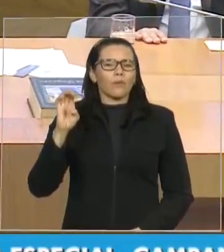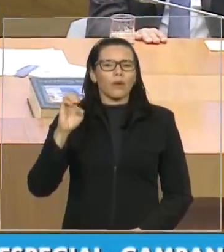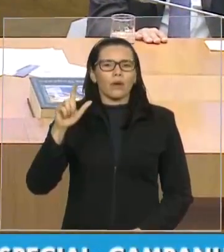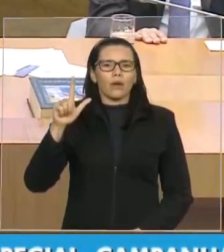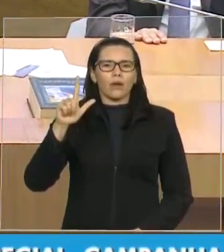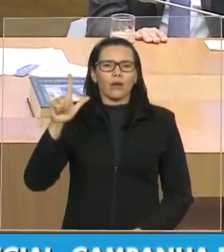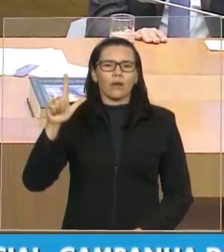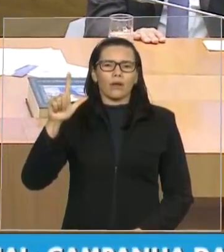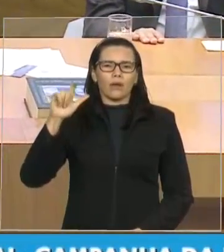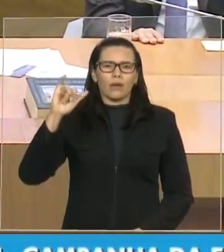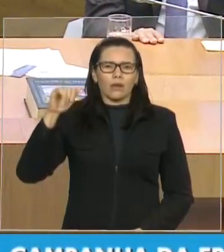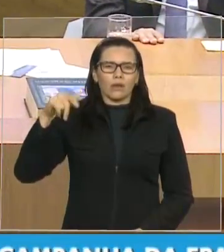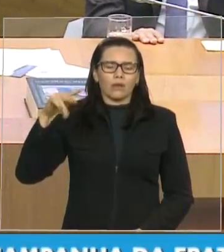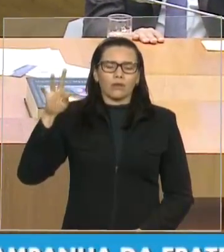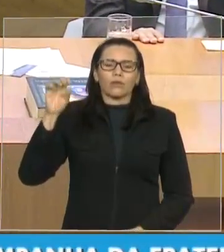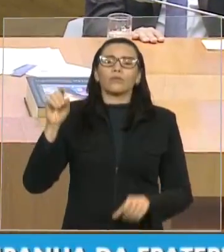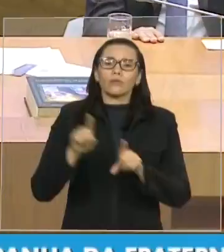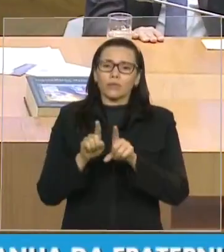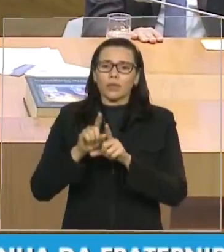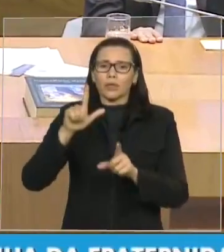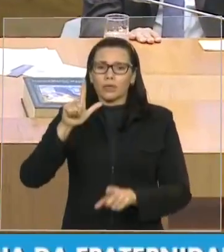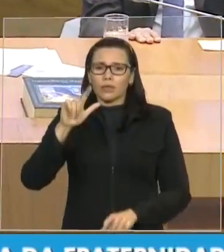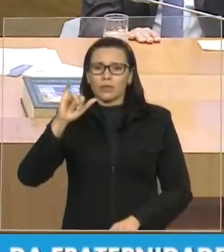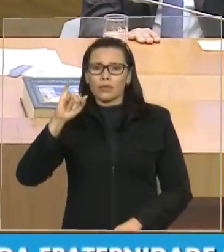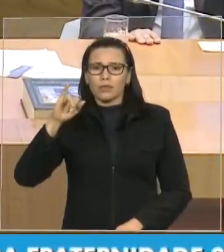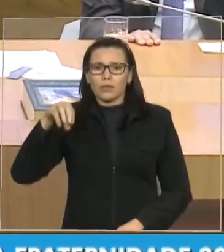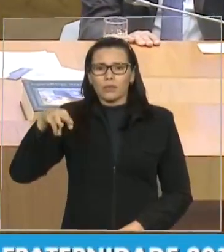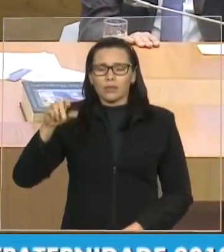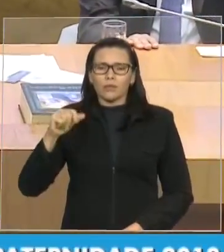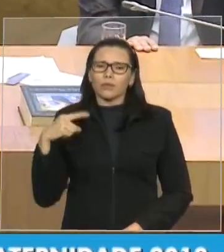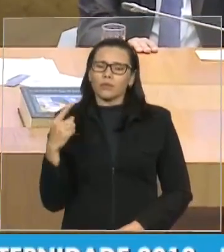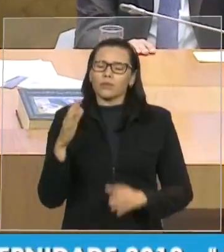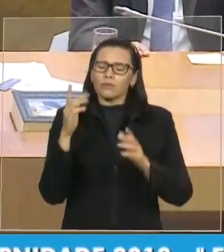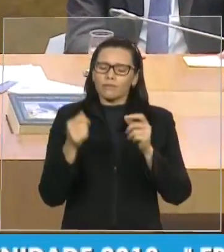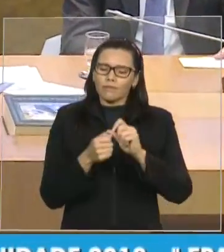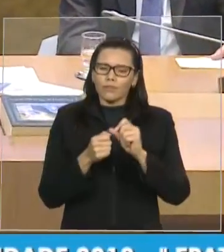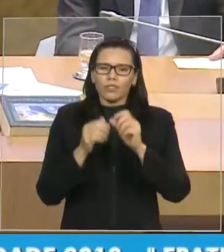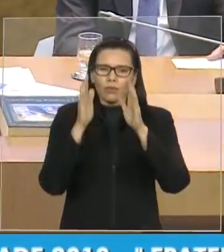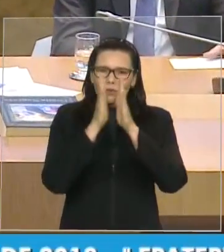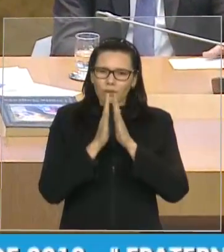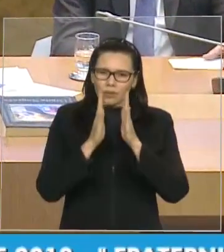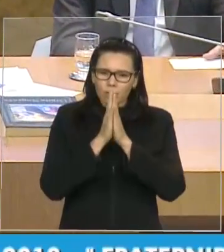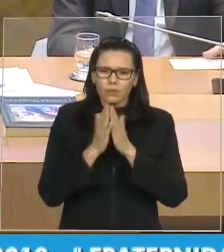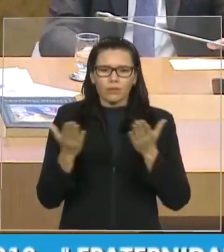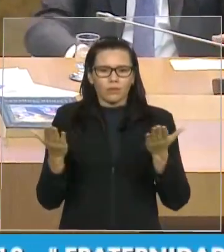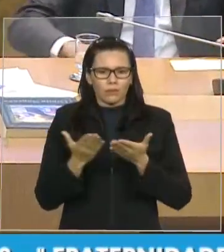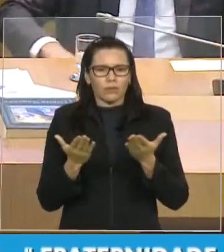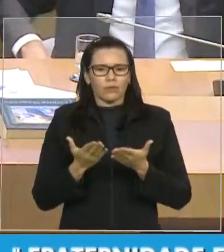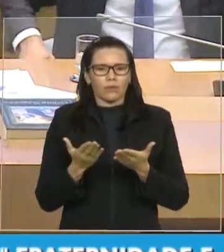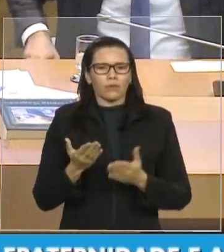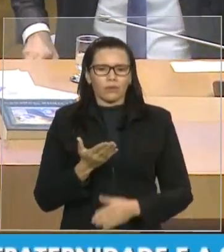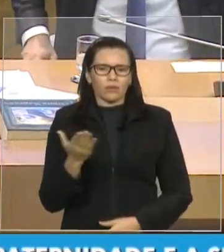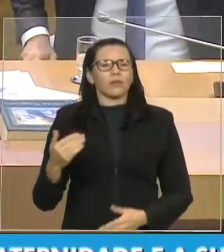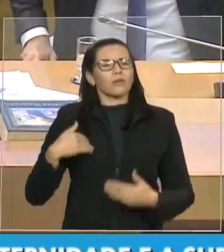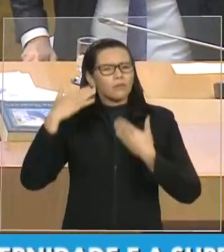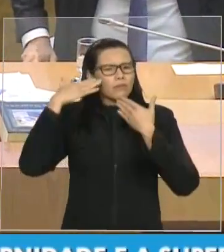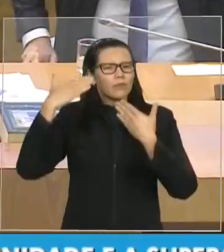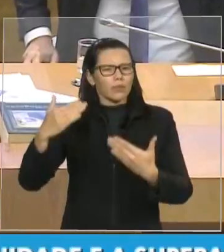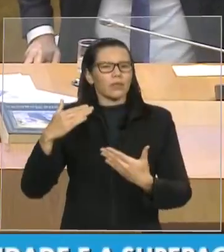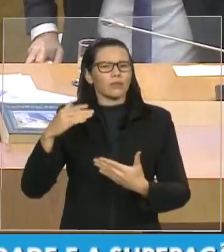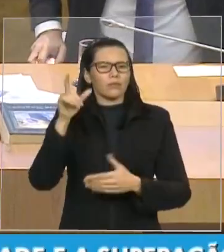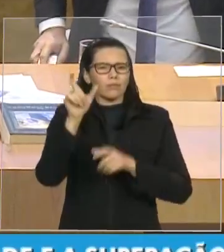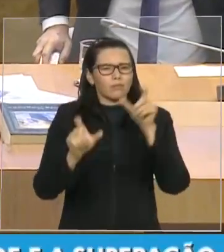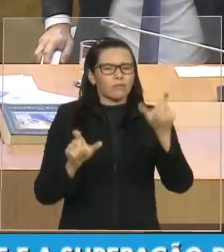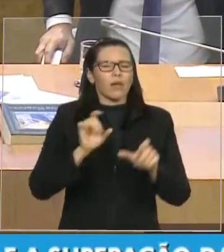possa concluir com a oração de São Francisco, que será interpretada por eles. Muito obrigado pela presença de